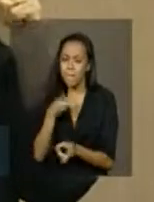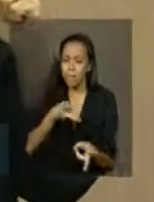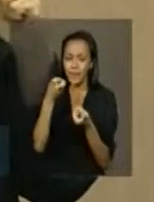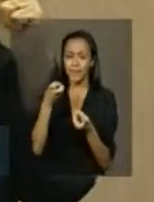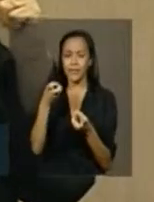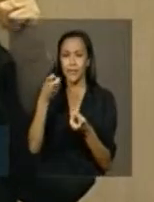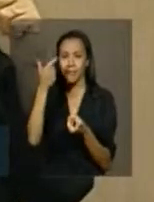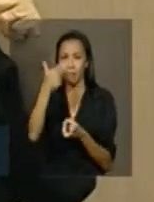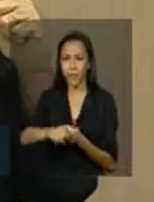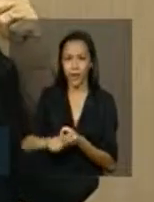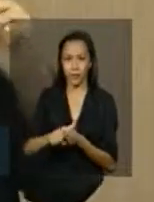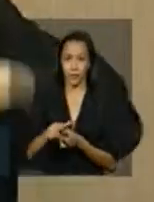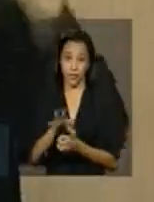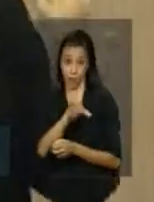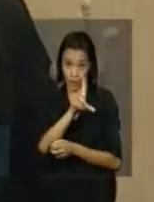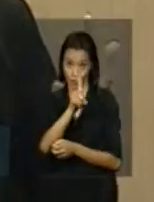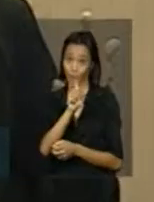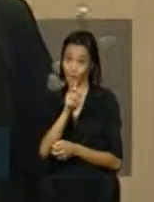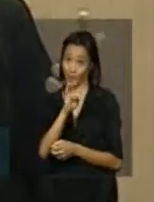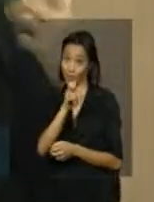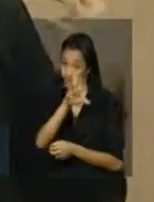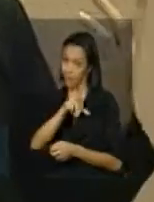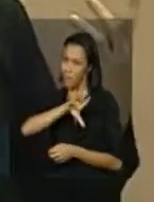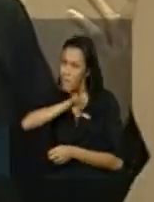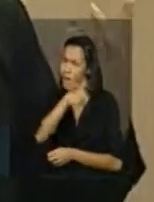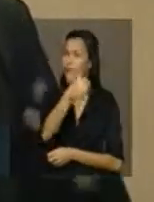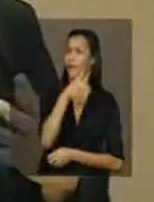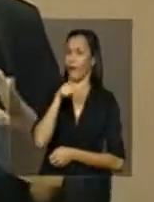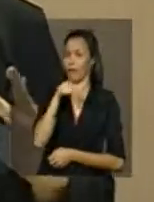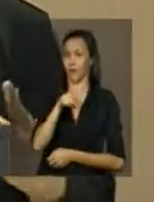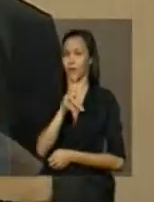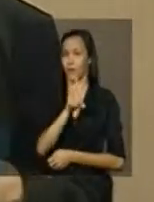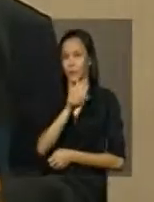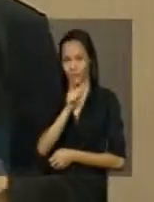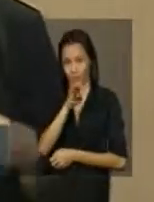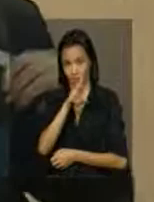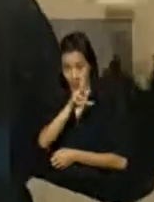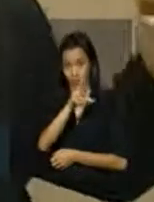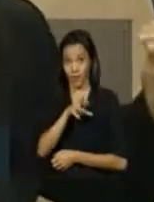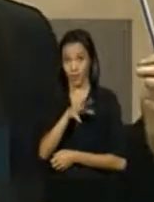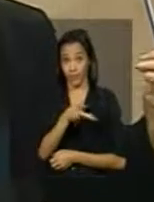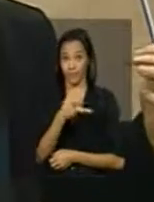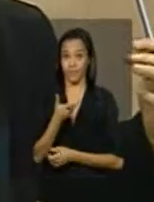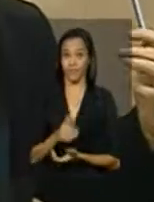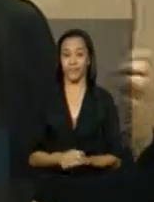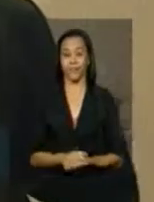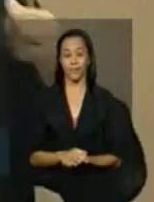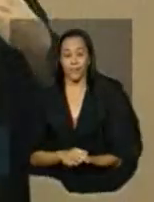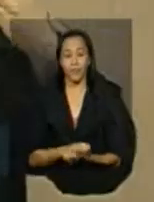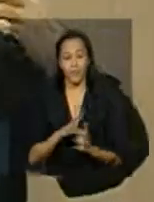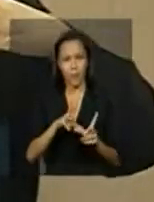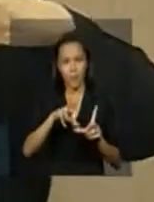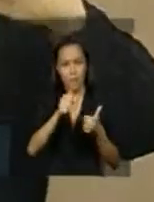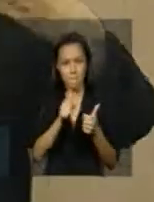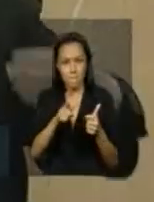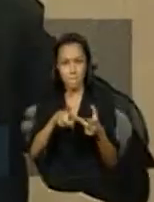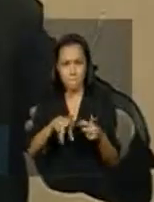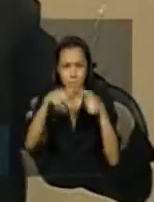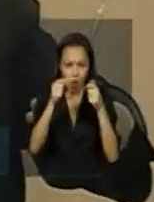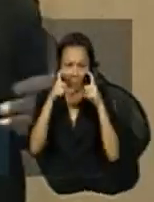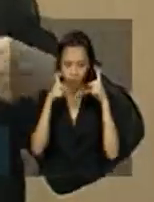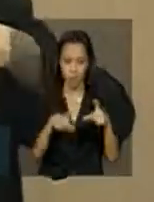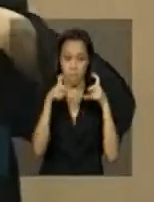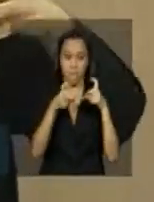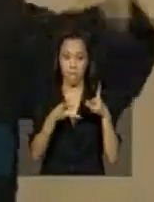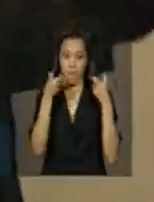além do que o de terra Então nós vamos melhorar o de terra em São José eu só posso dizer a gente vai colocar um óculos no teto agora é uma lente para ele